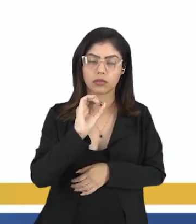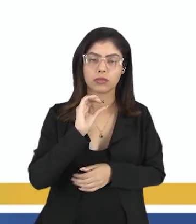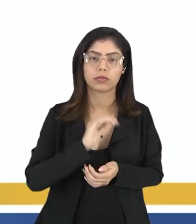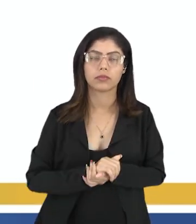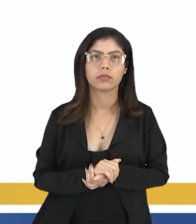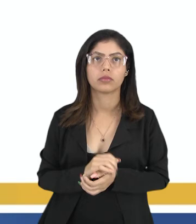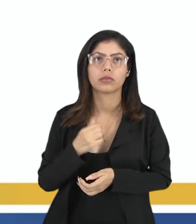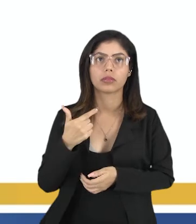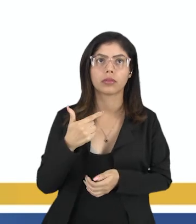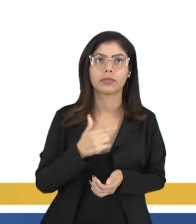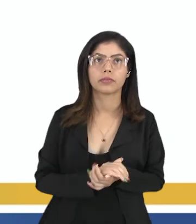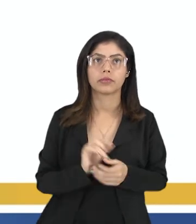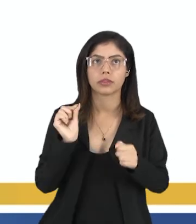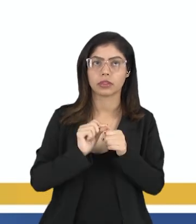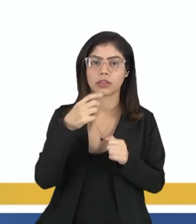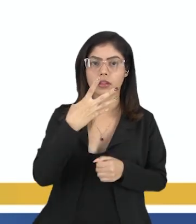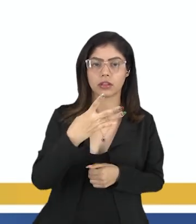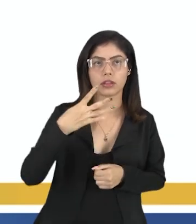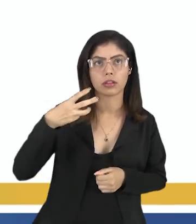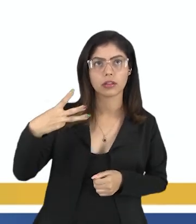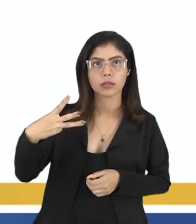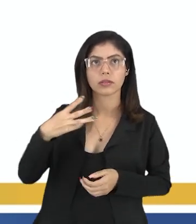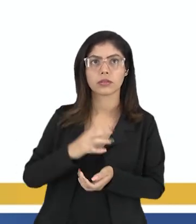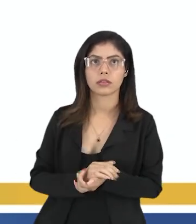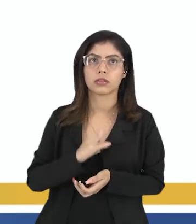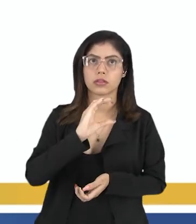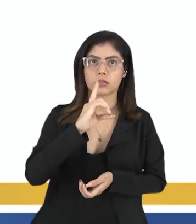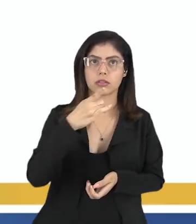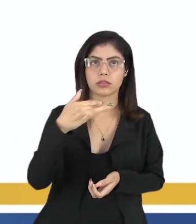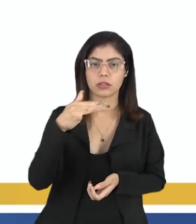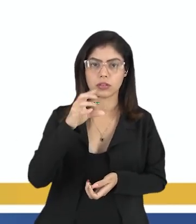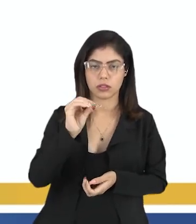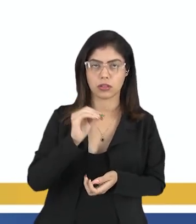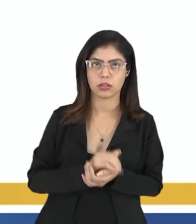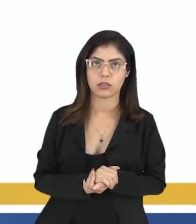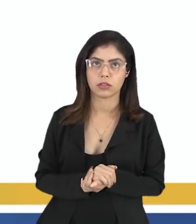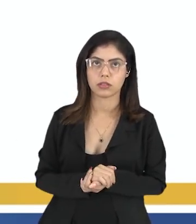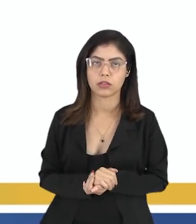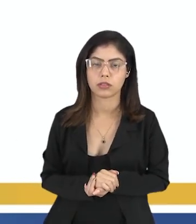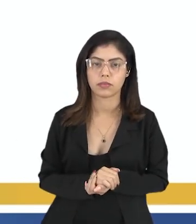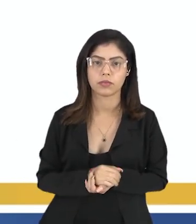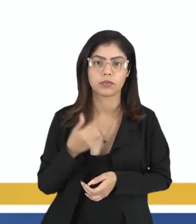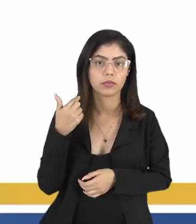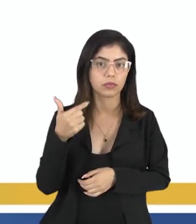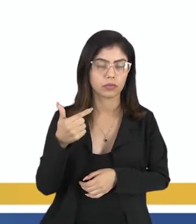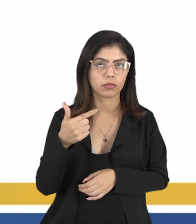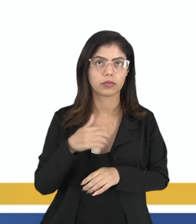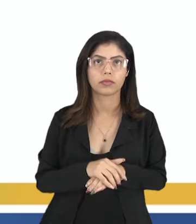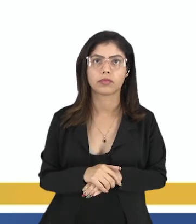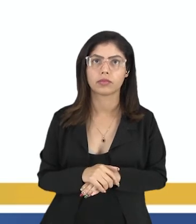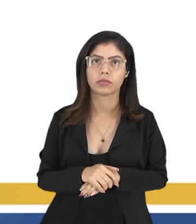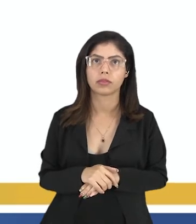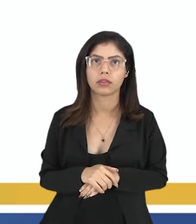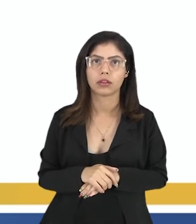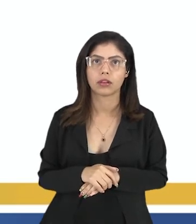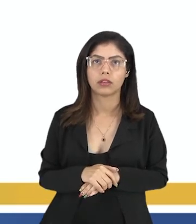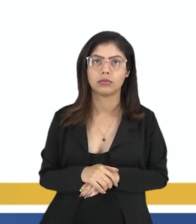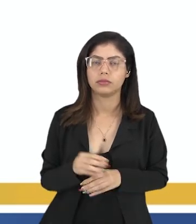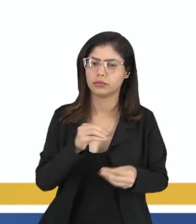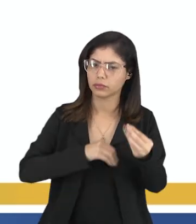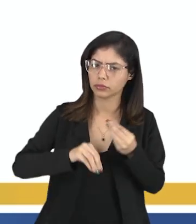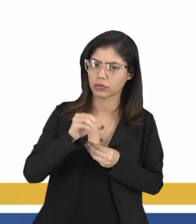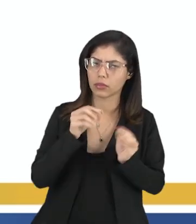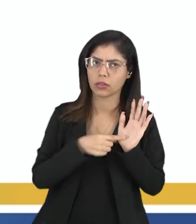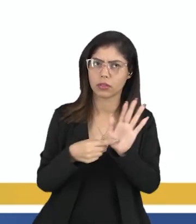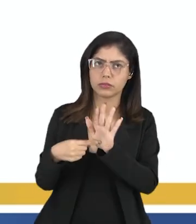de oxigênio para formar 43 gramas de óxido de mercúrio 2.